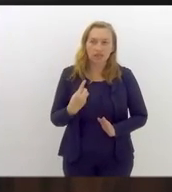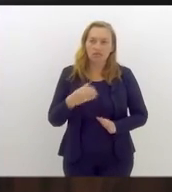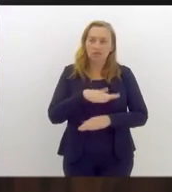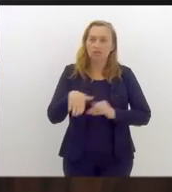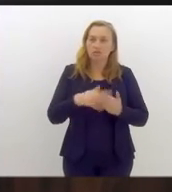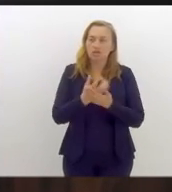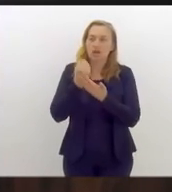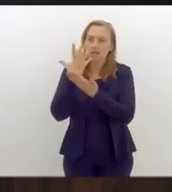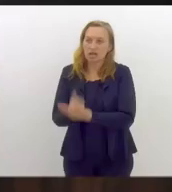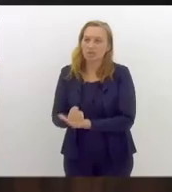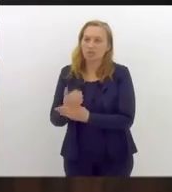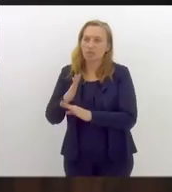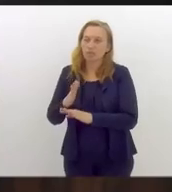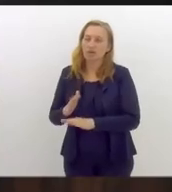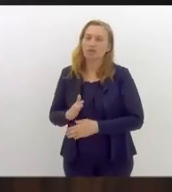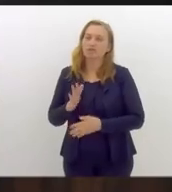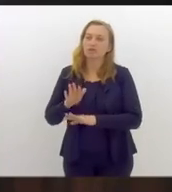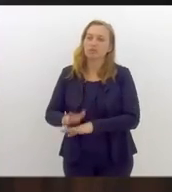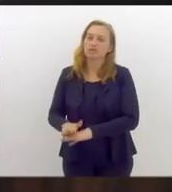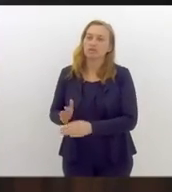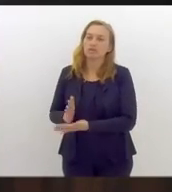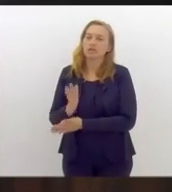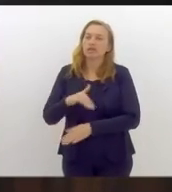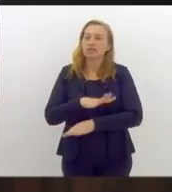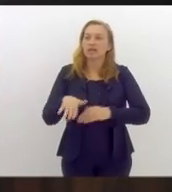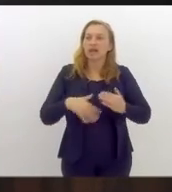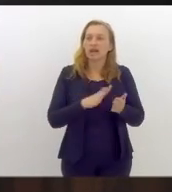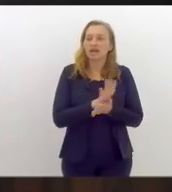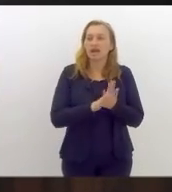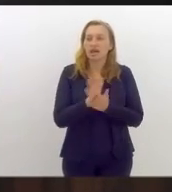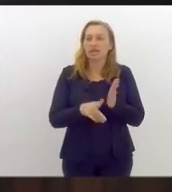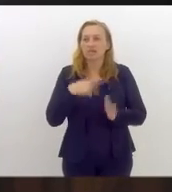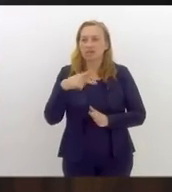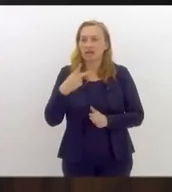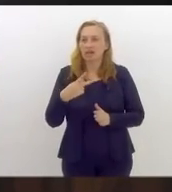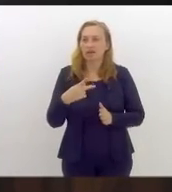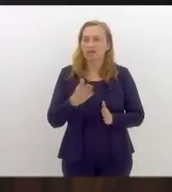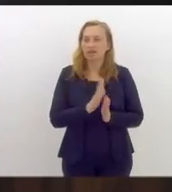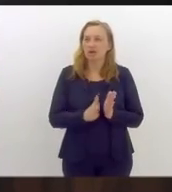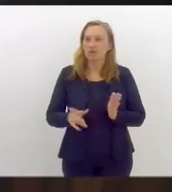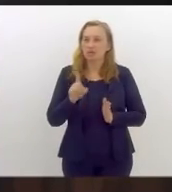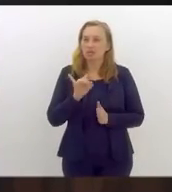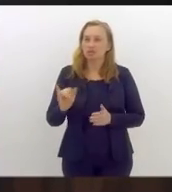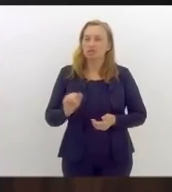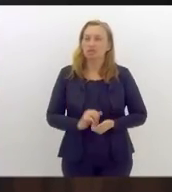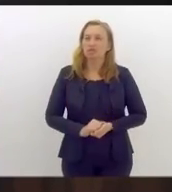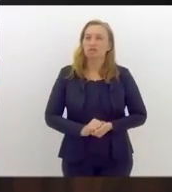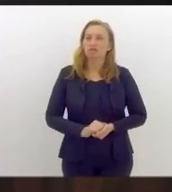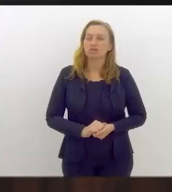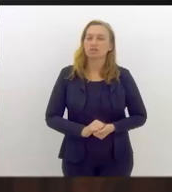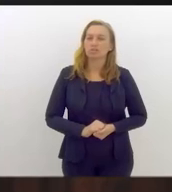que aprovam, permaneçam como estão, aprovado. Nada mais havendo a tratar.